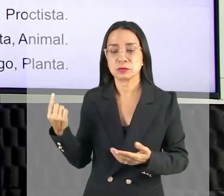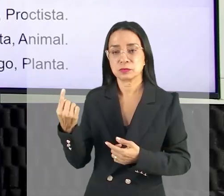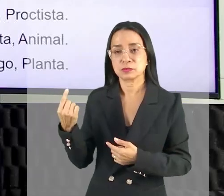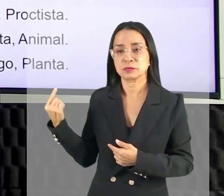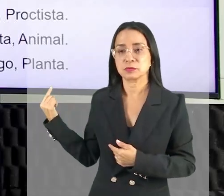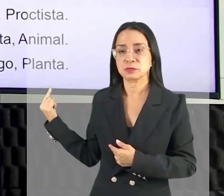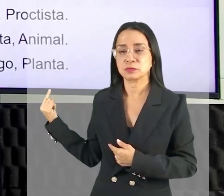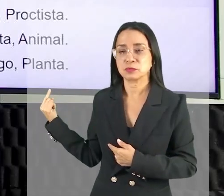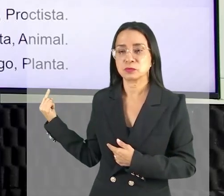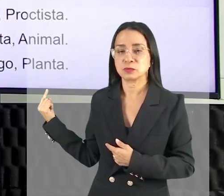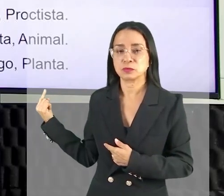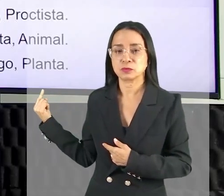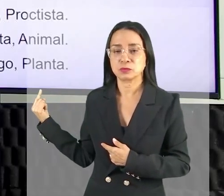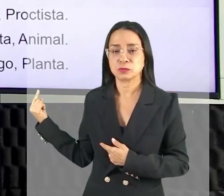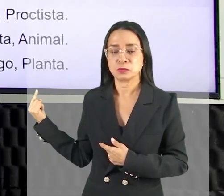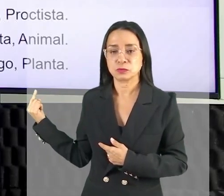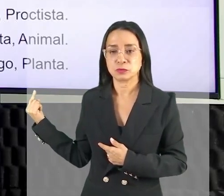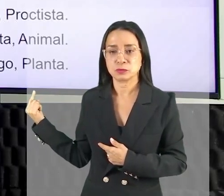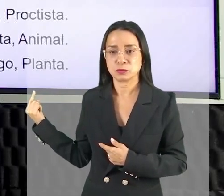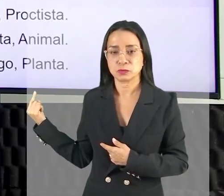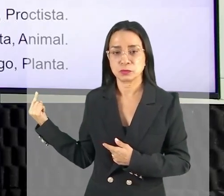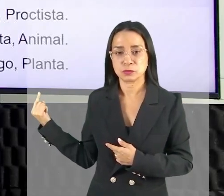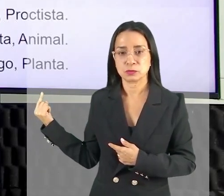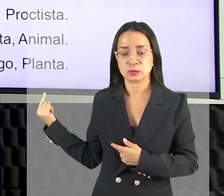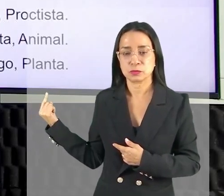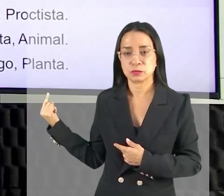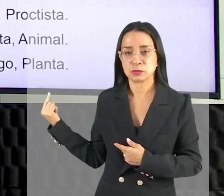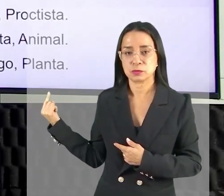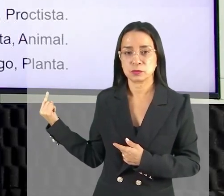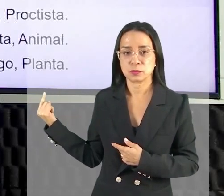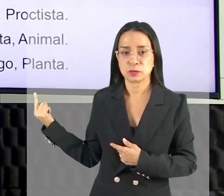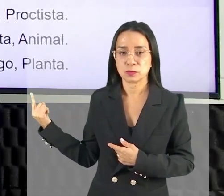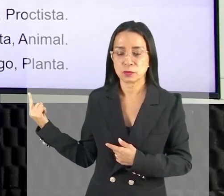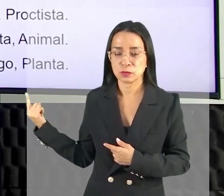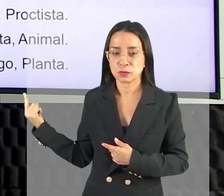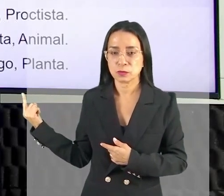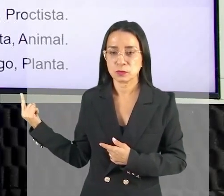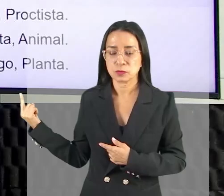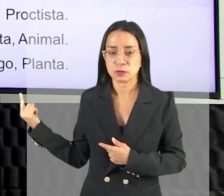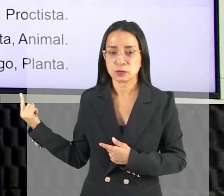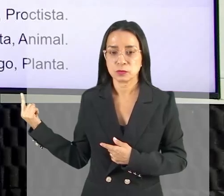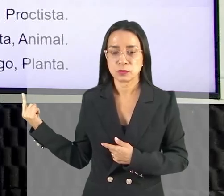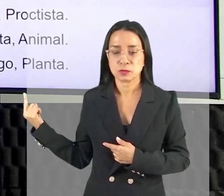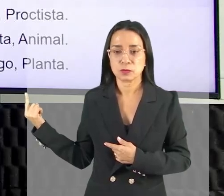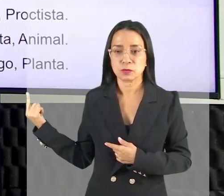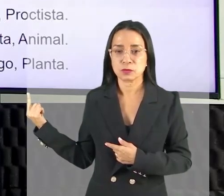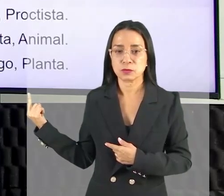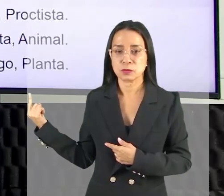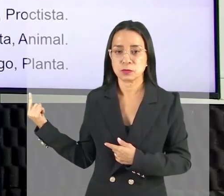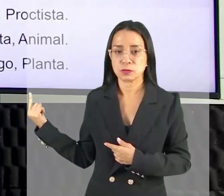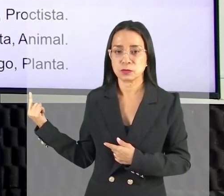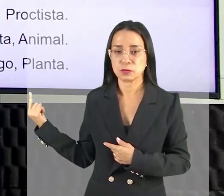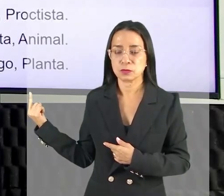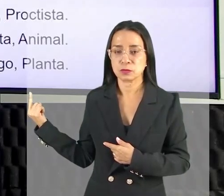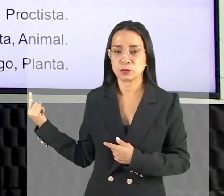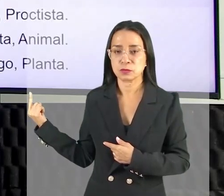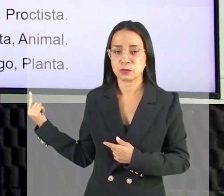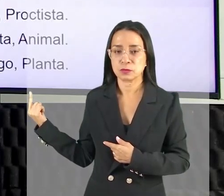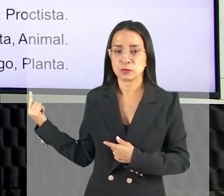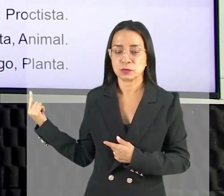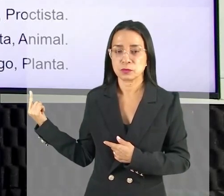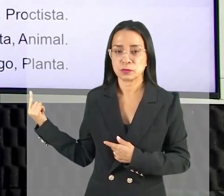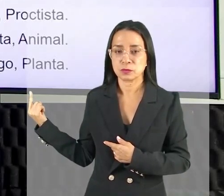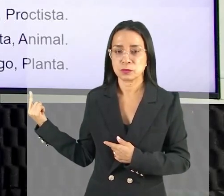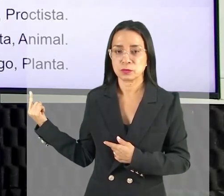Lin também, então, as duas pesquisadoras aí americanas, que vocês vão descobrir aí o nome pra gente. Os